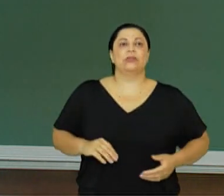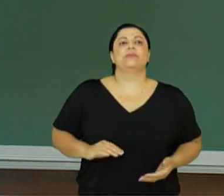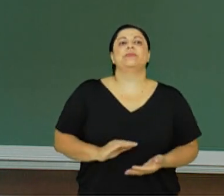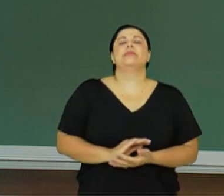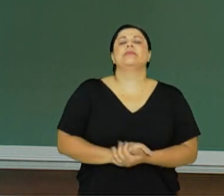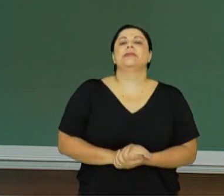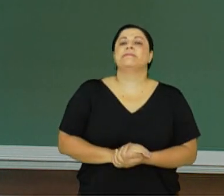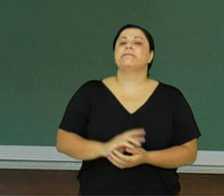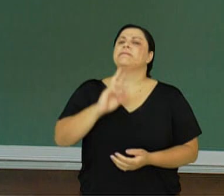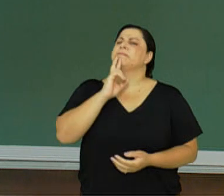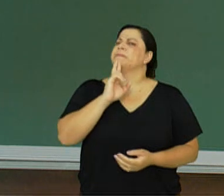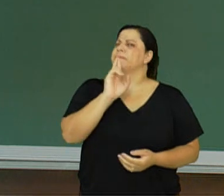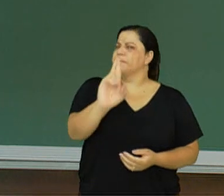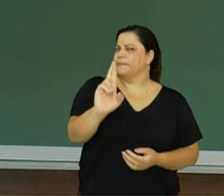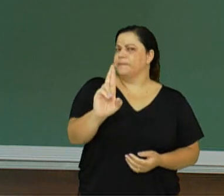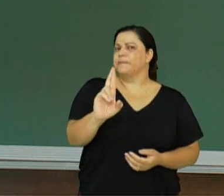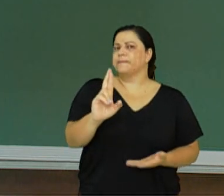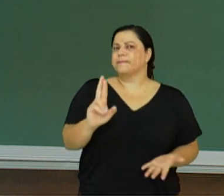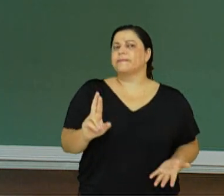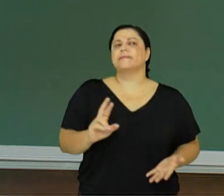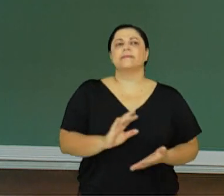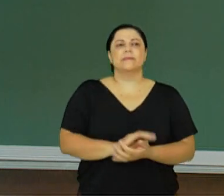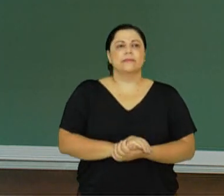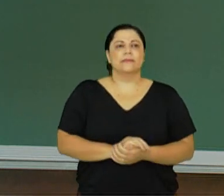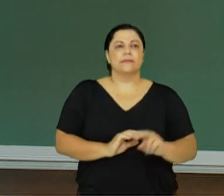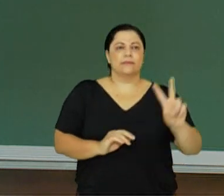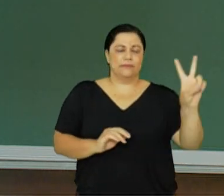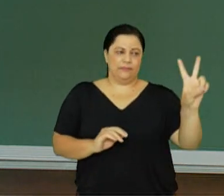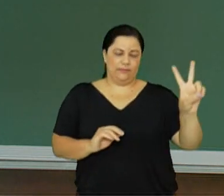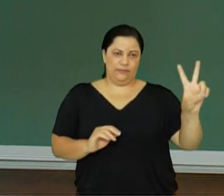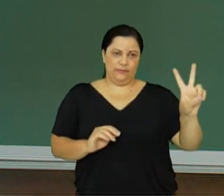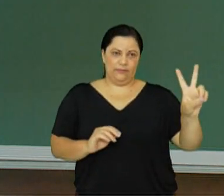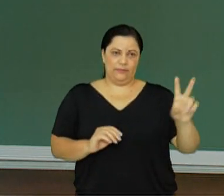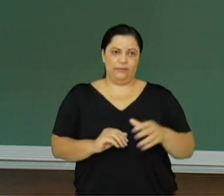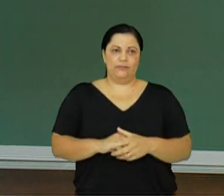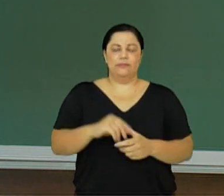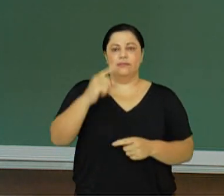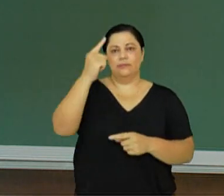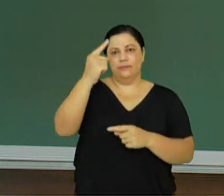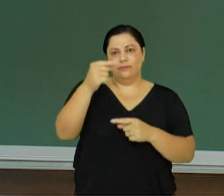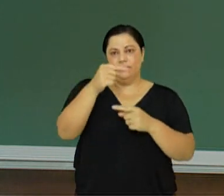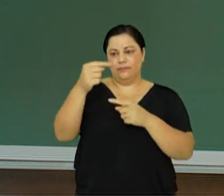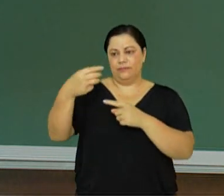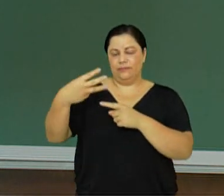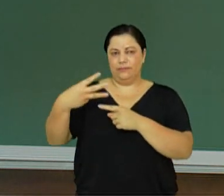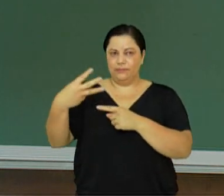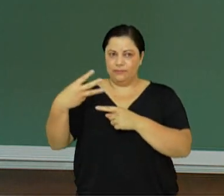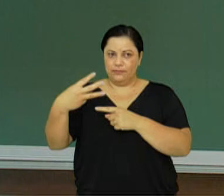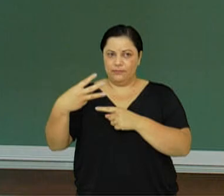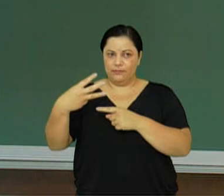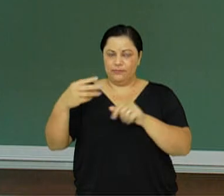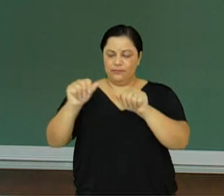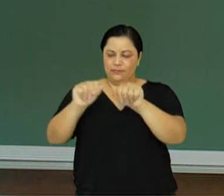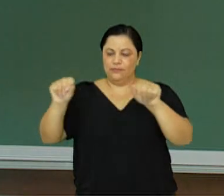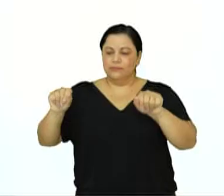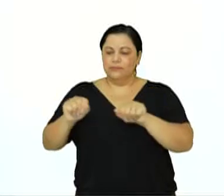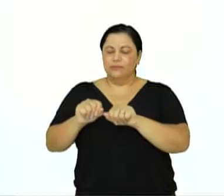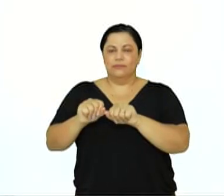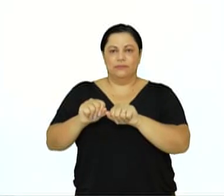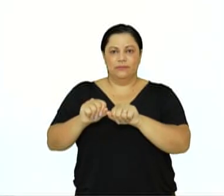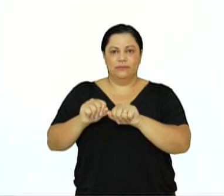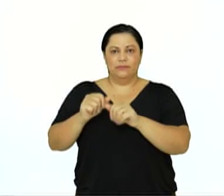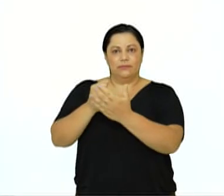Então, como é que a gente vai resolver isso daqui? O volume da pirâmide é 1/3 da área da base vezes a